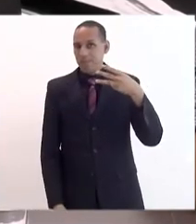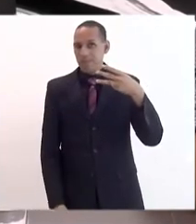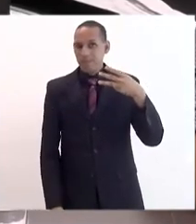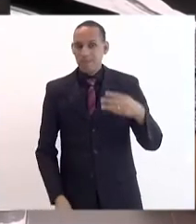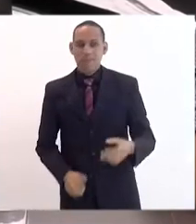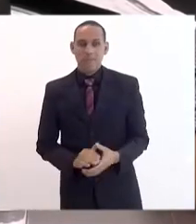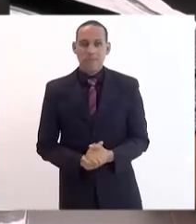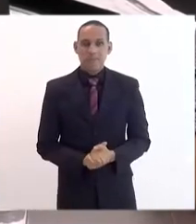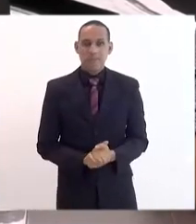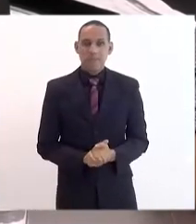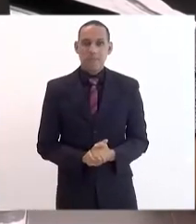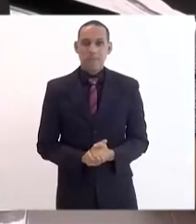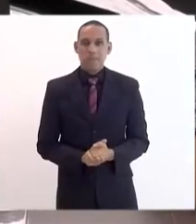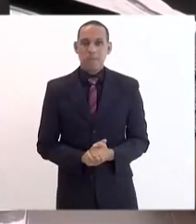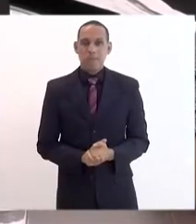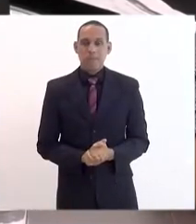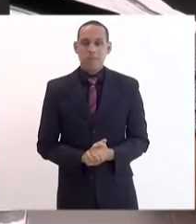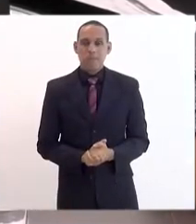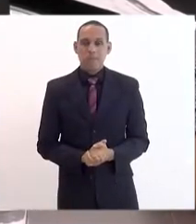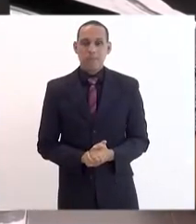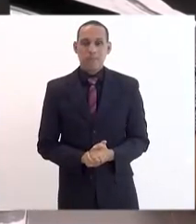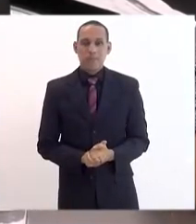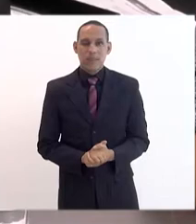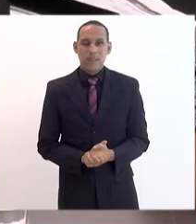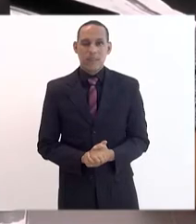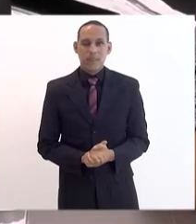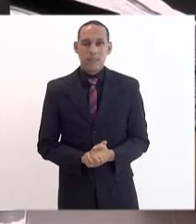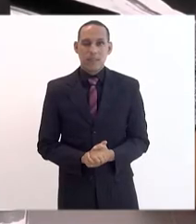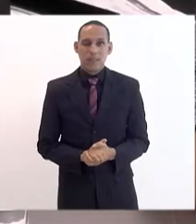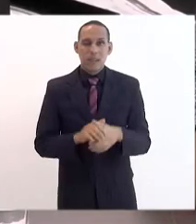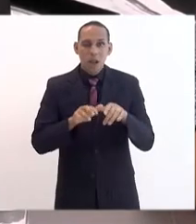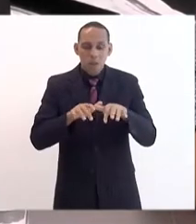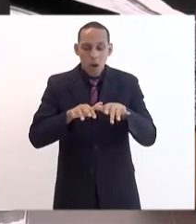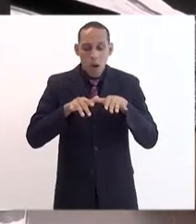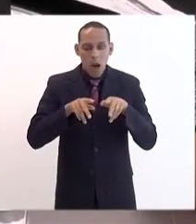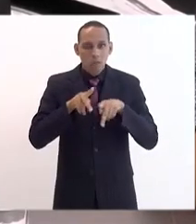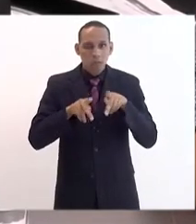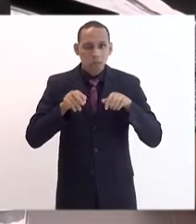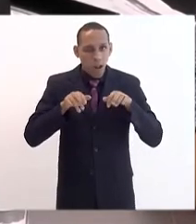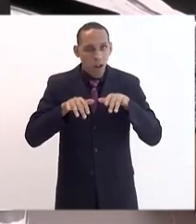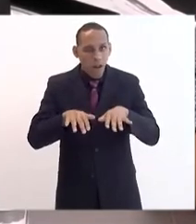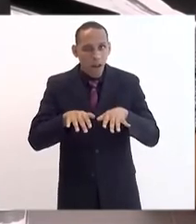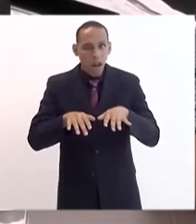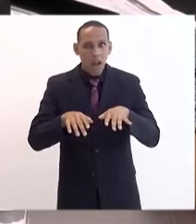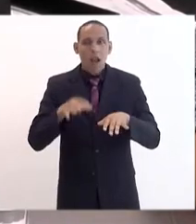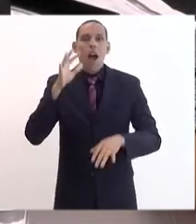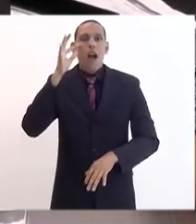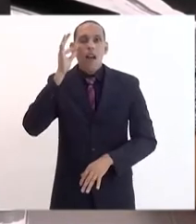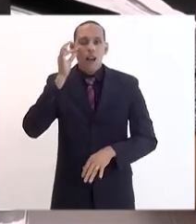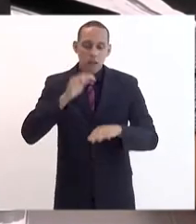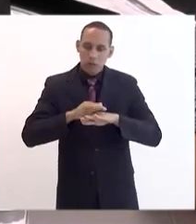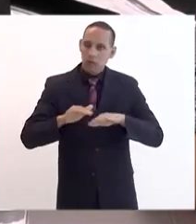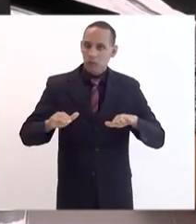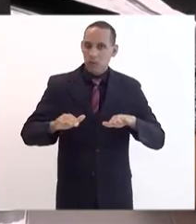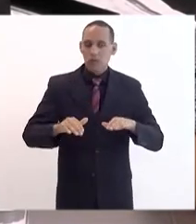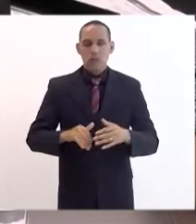três categorias. Então, a audiência pública só presencial.